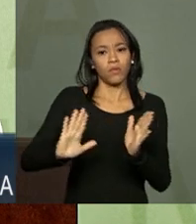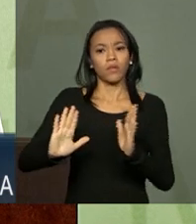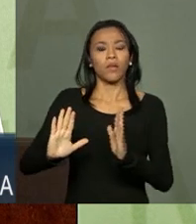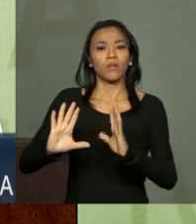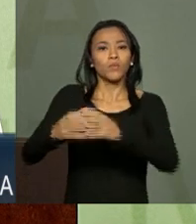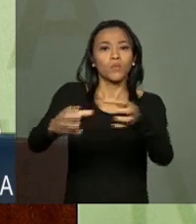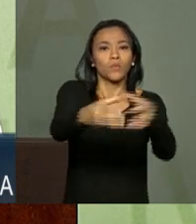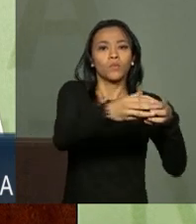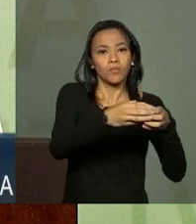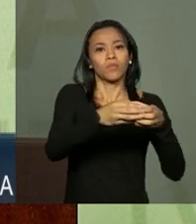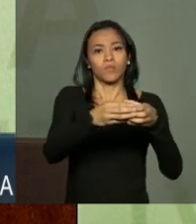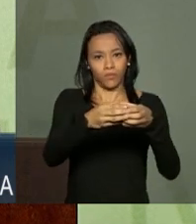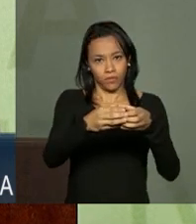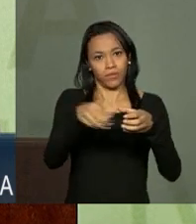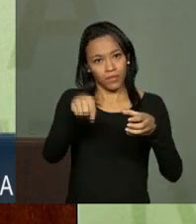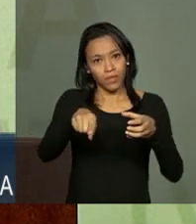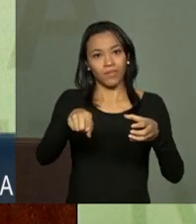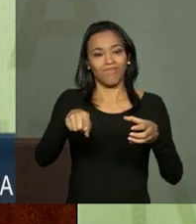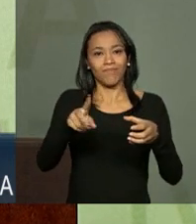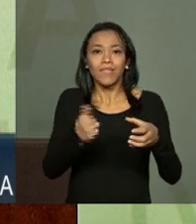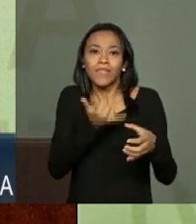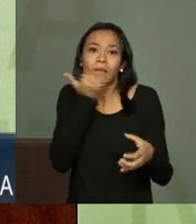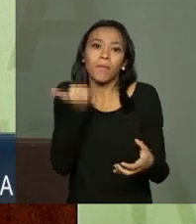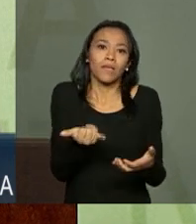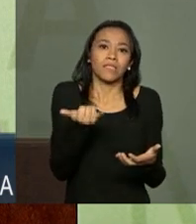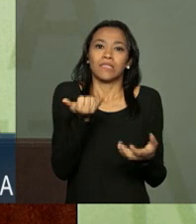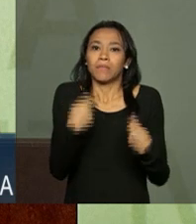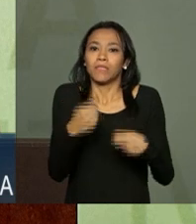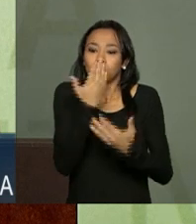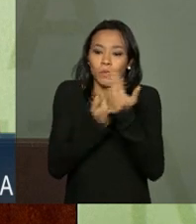vivem dos valores e frutos do campo.